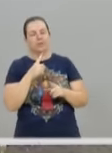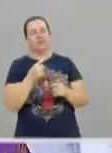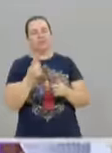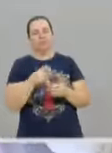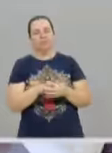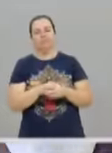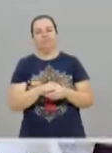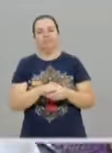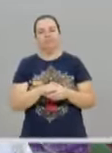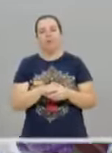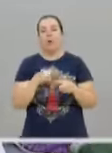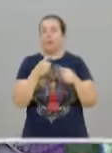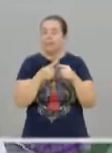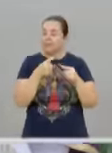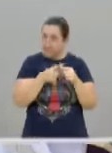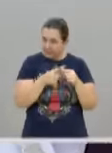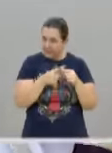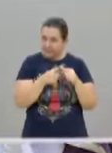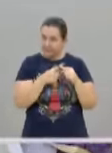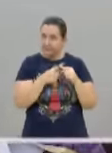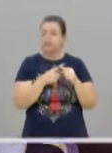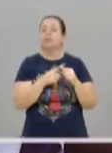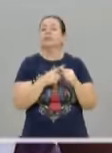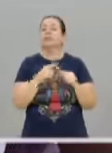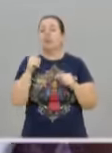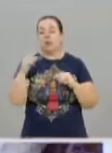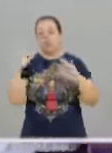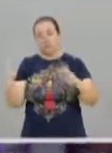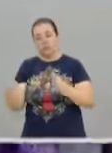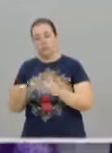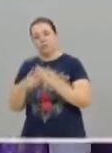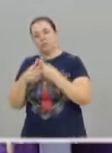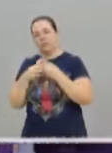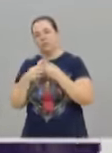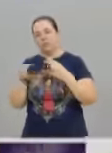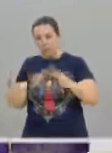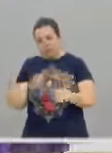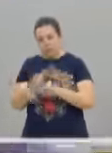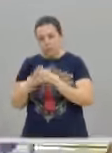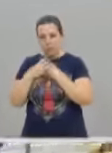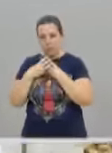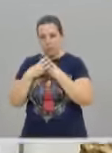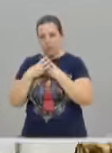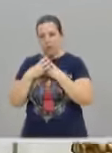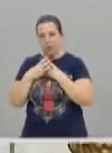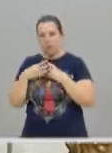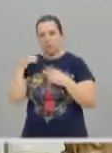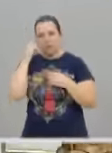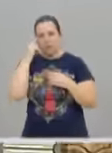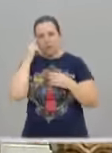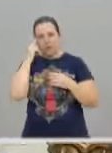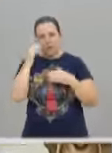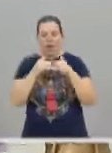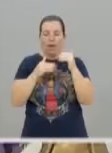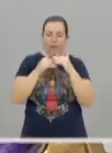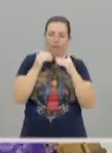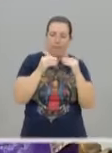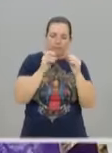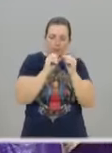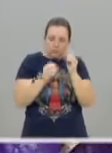enquanto os judeus imaginavam que a obra da criação tinha terminado